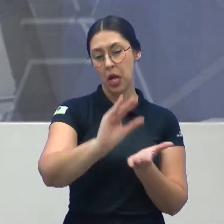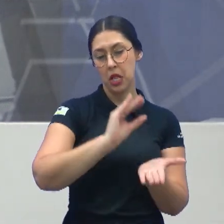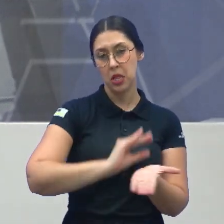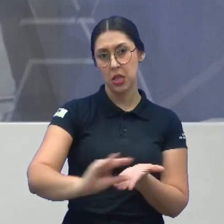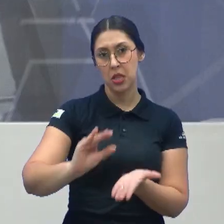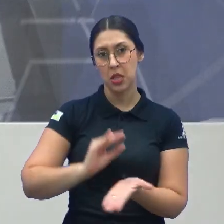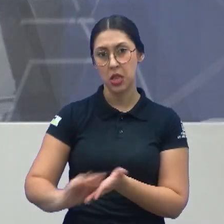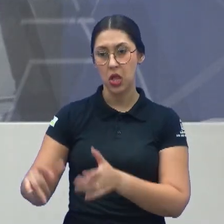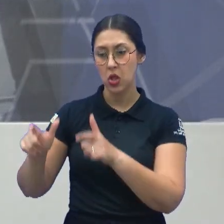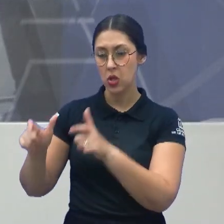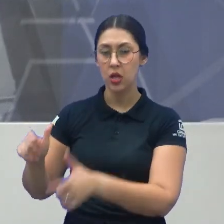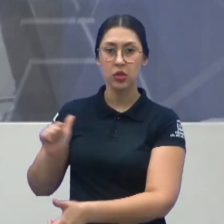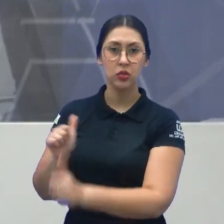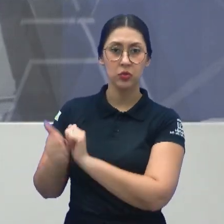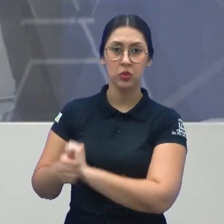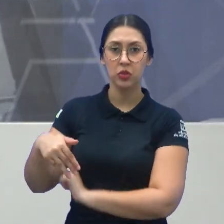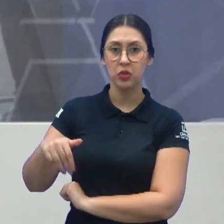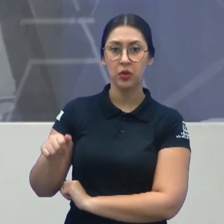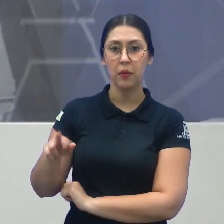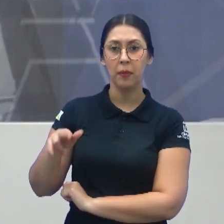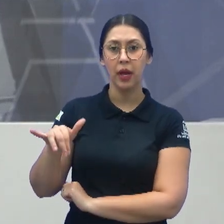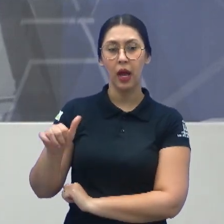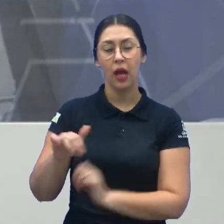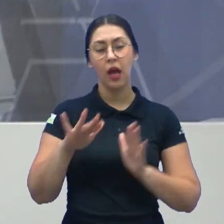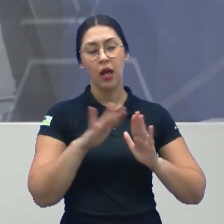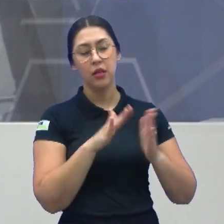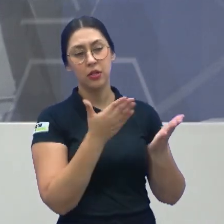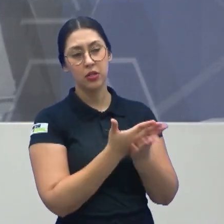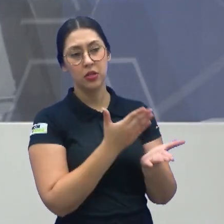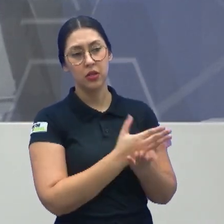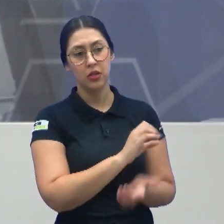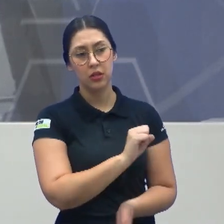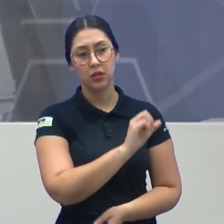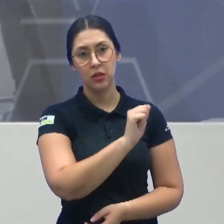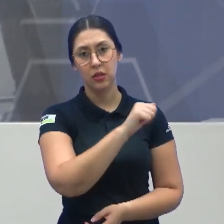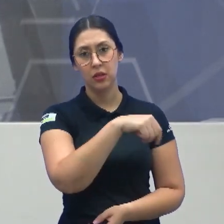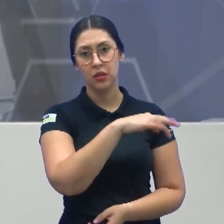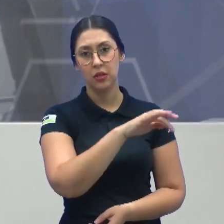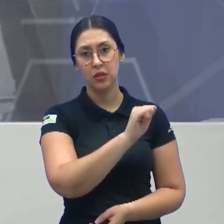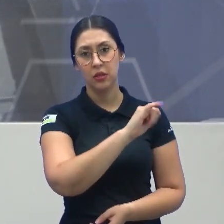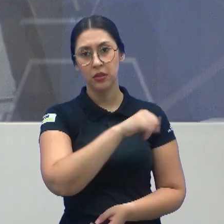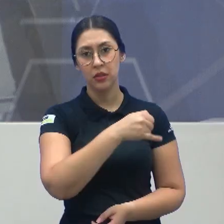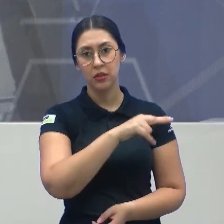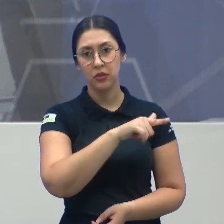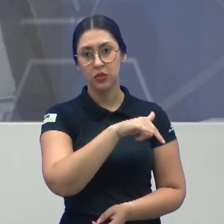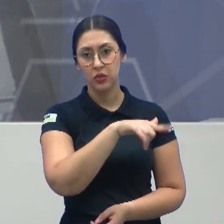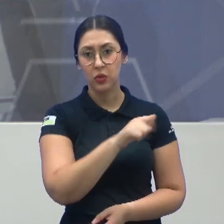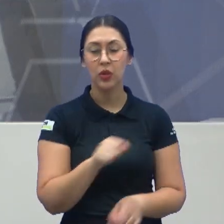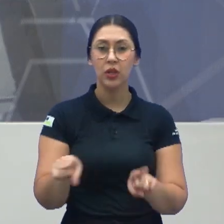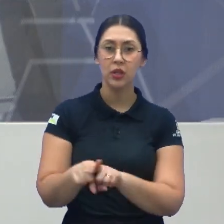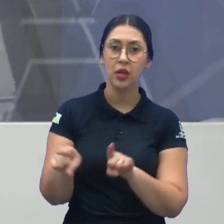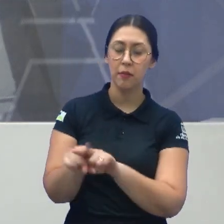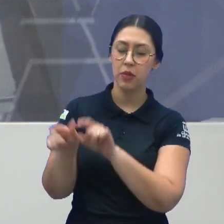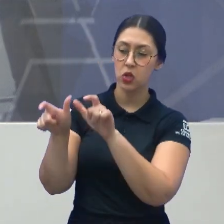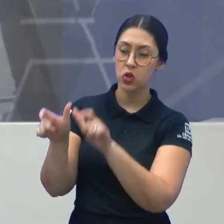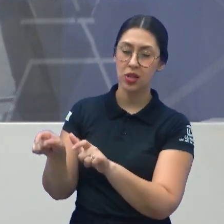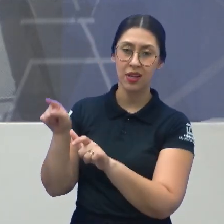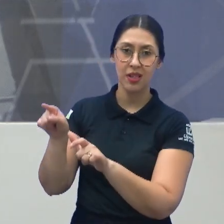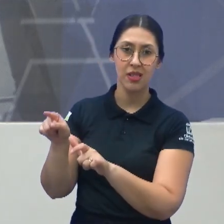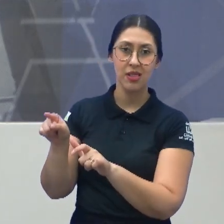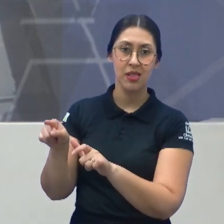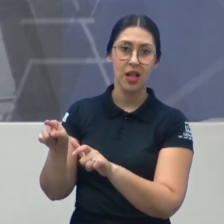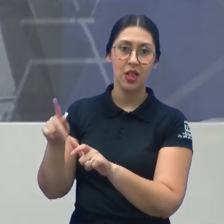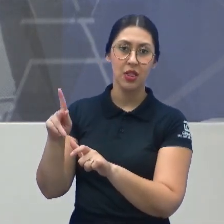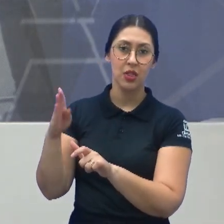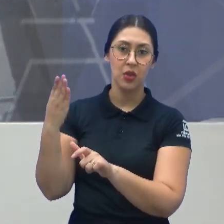Esportivo do Mariana, EMEI do Santa Júlia, Maternidade da Vila Industrial, Centro de Reabilitação do Bosque, coleta